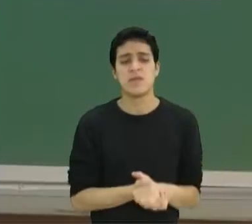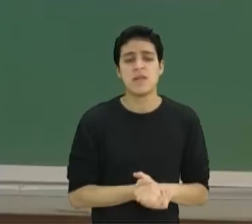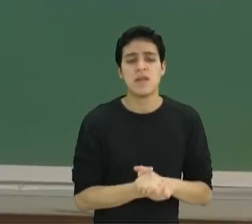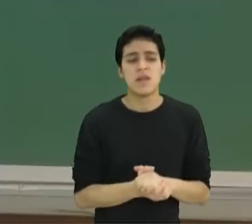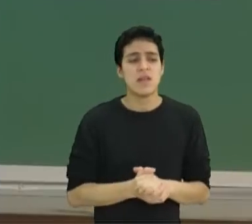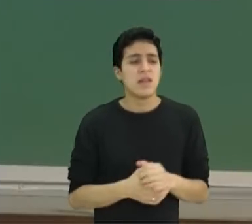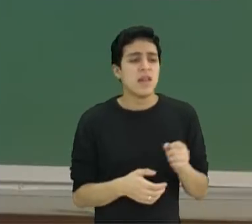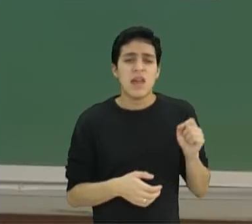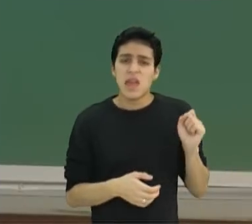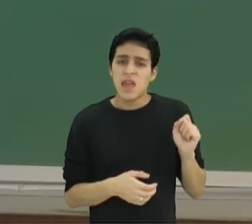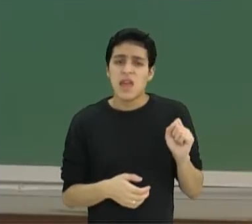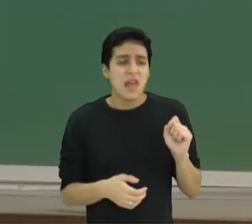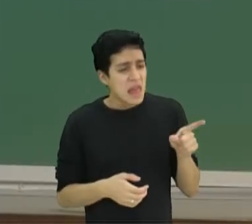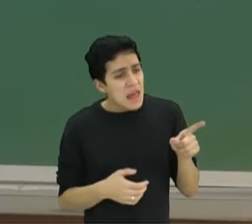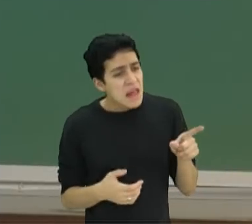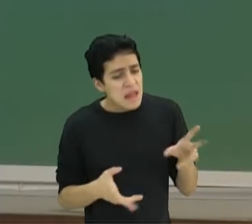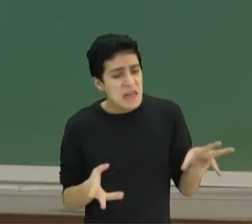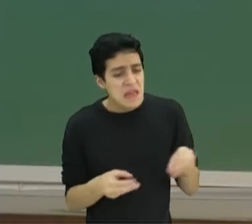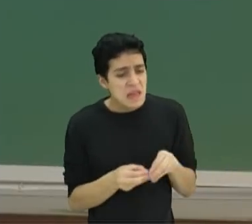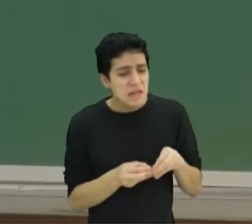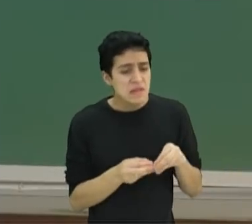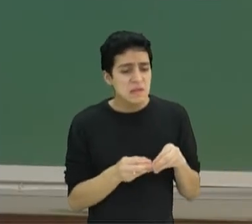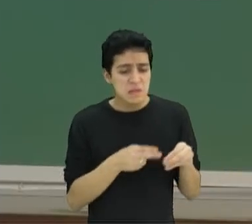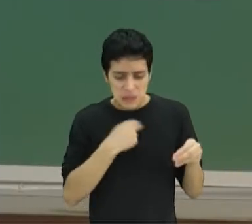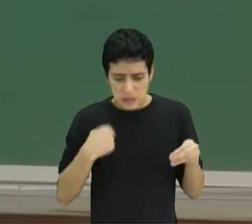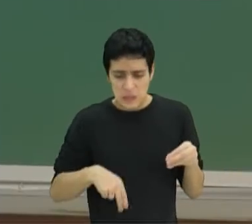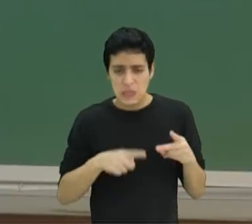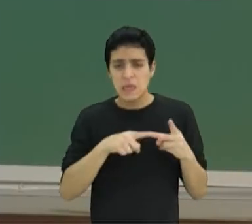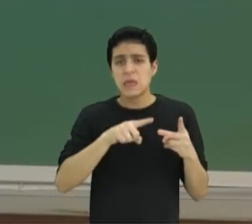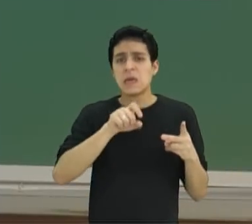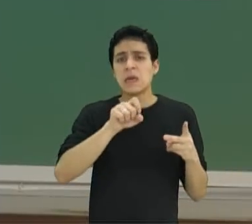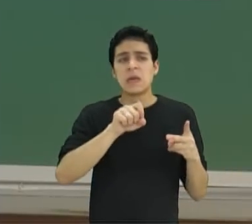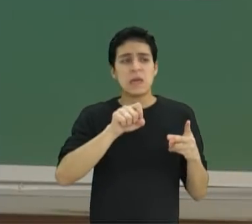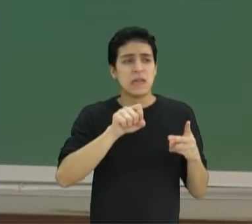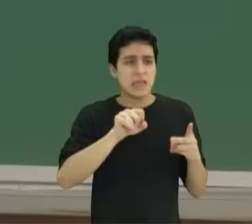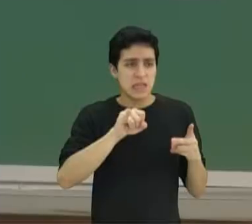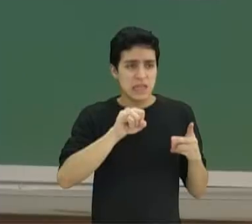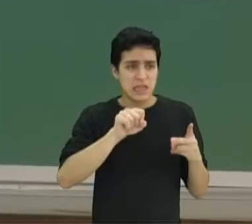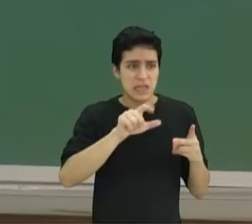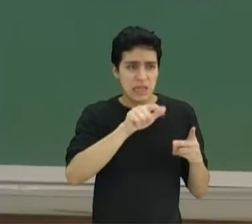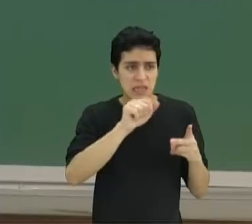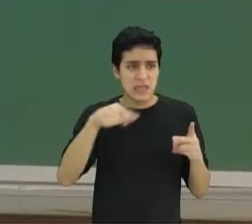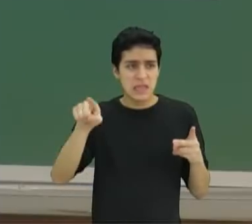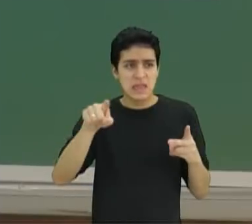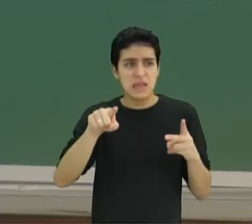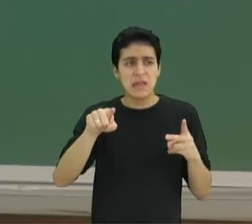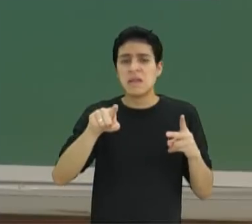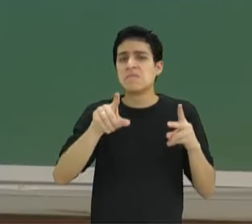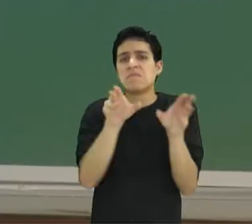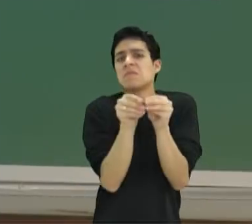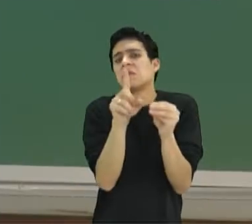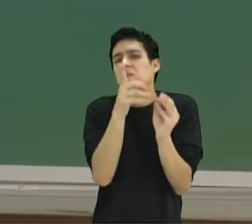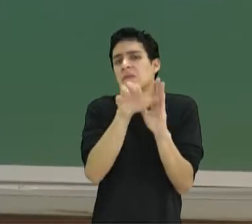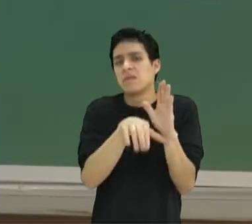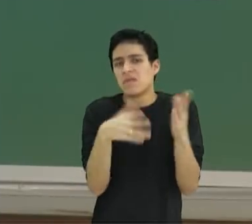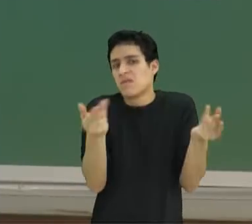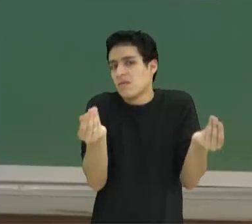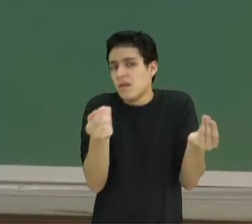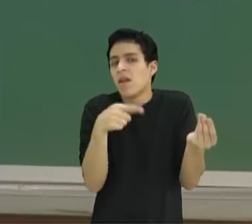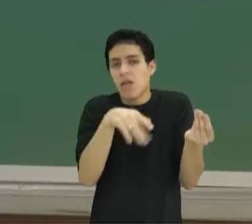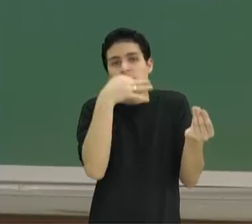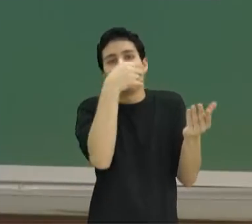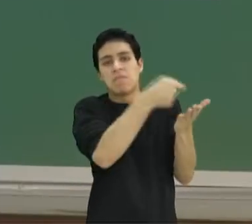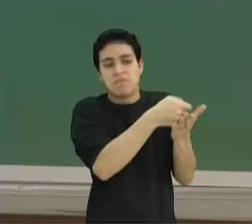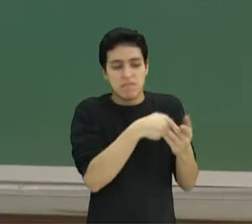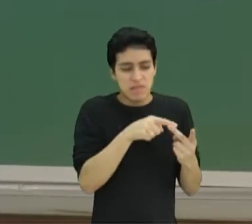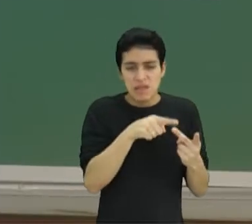ele reduziu o Islã e a China em um único capítulo. E isso é criticado justamente, né? Da mesma forma que ele não cita